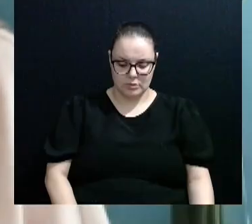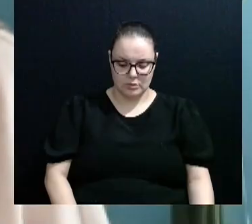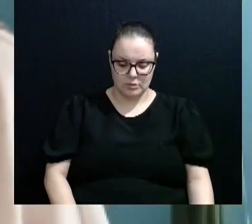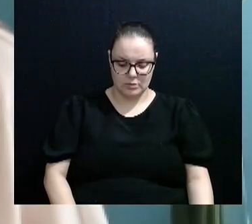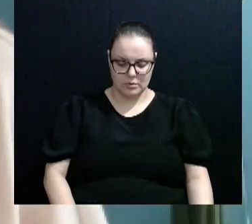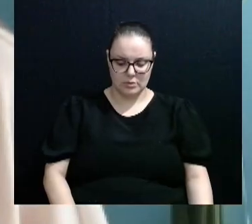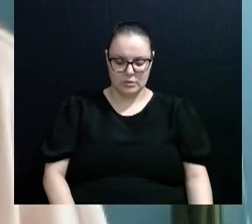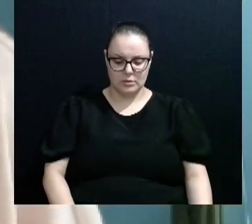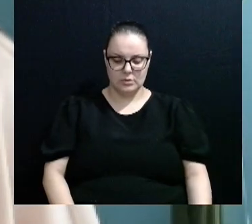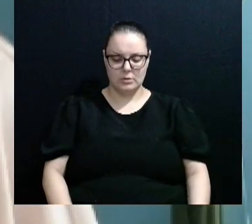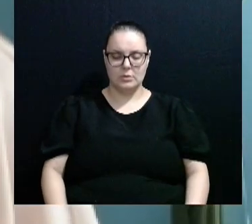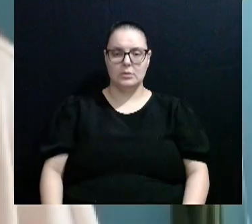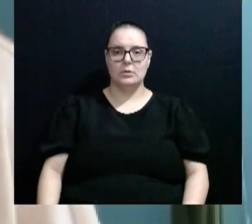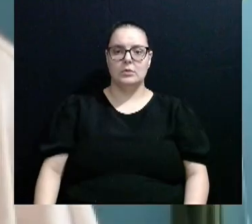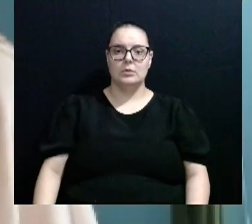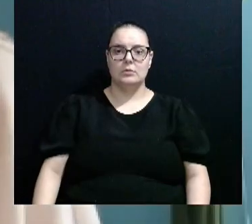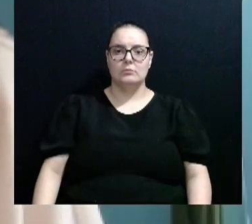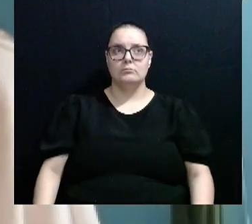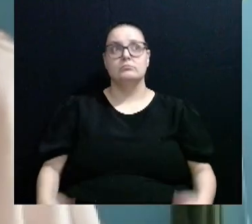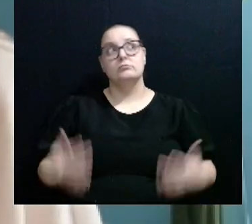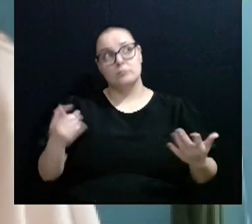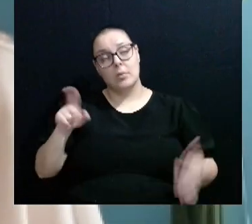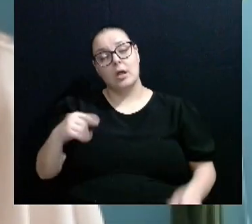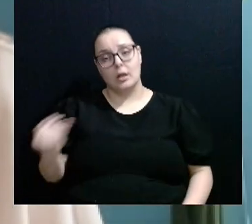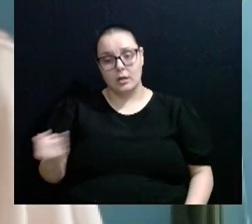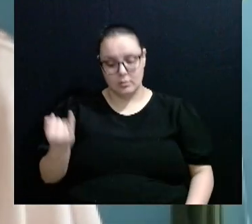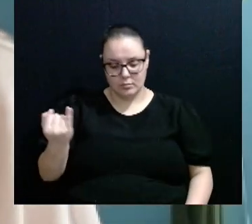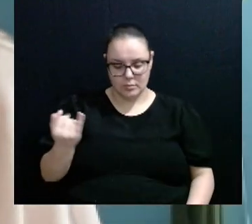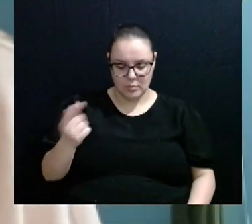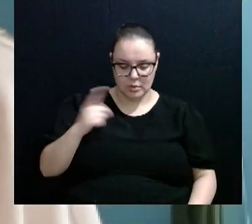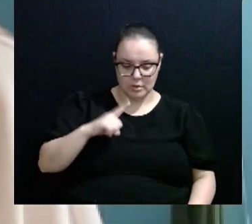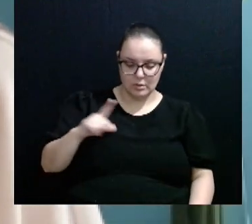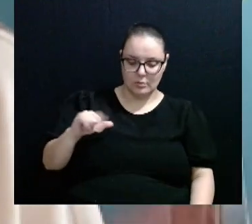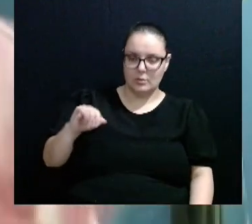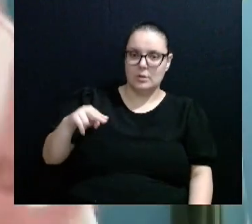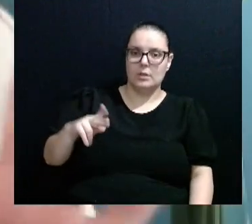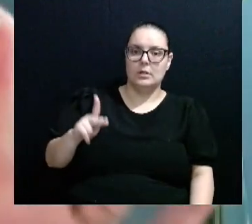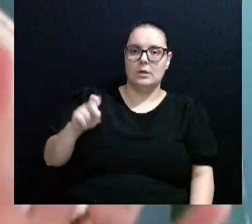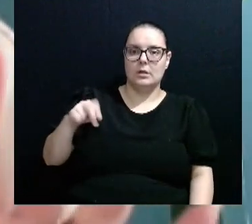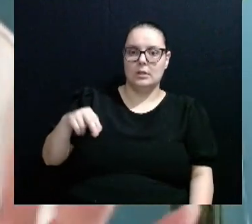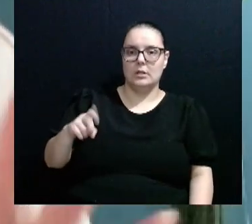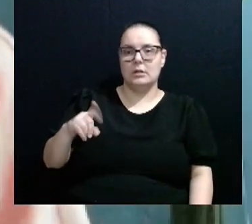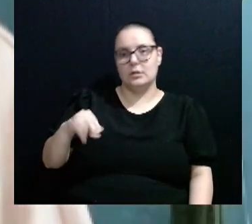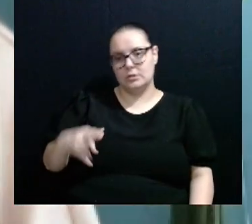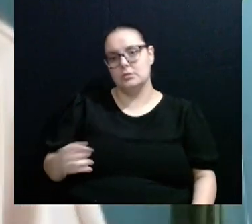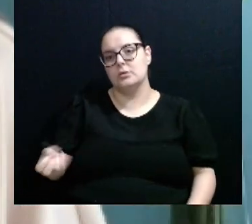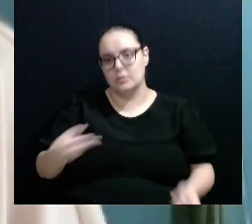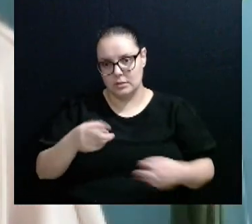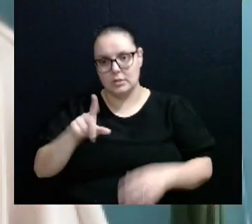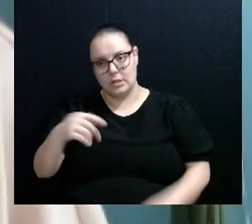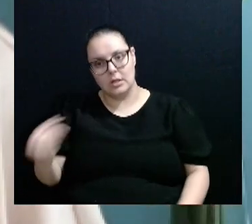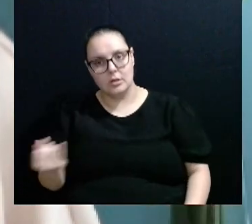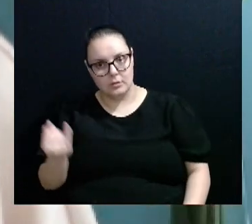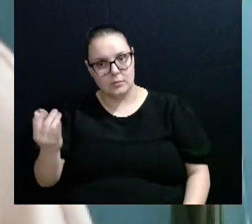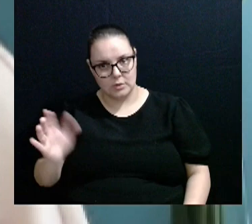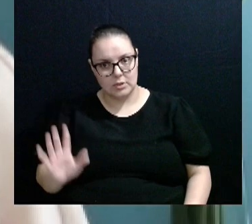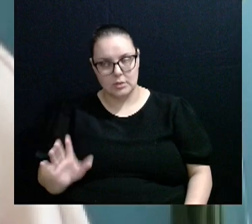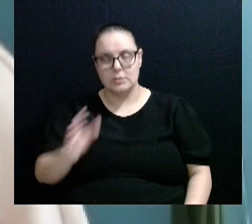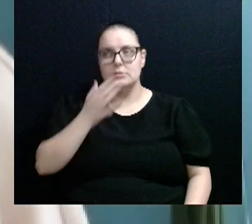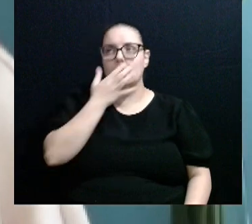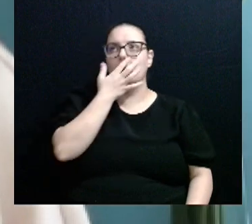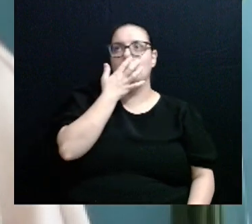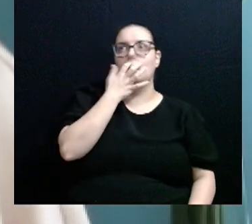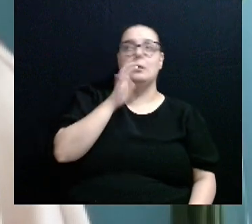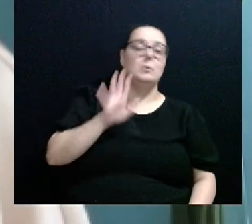É importante você ter um LinkedIn atualizado. Isso é importante. Mas não